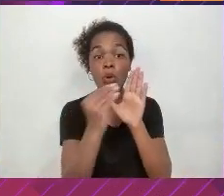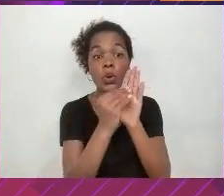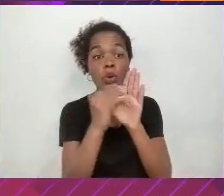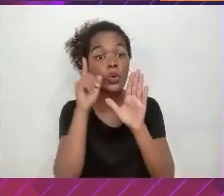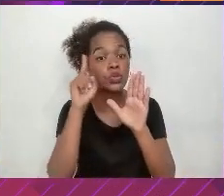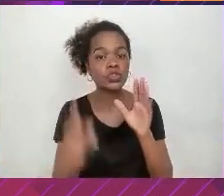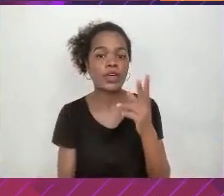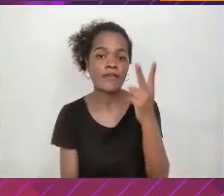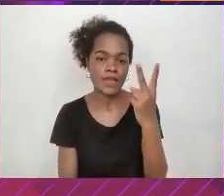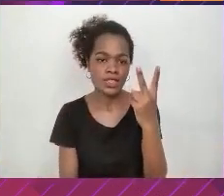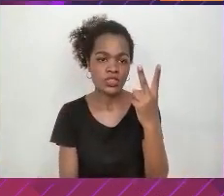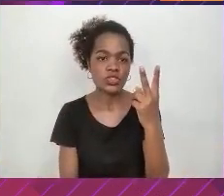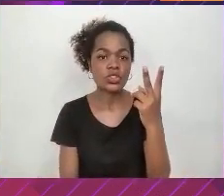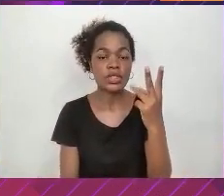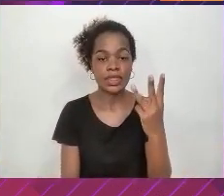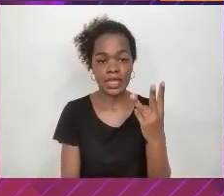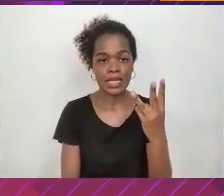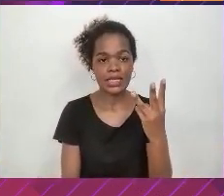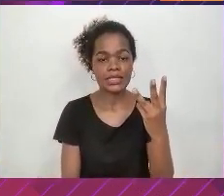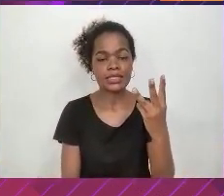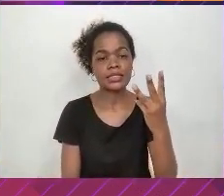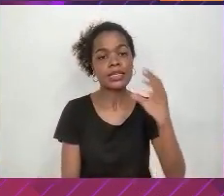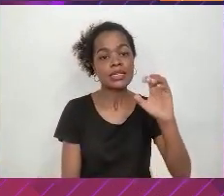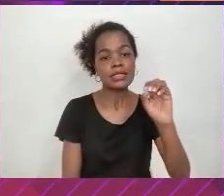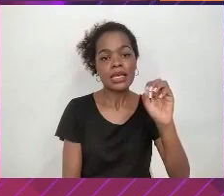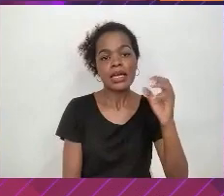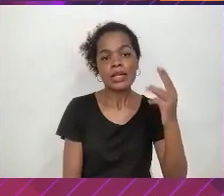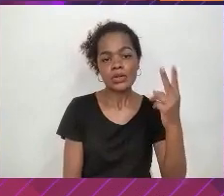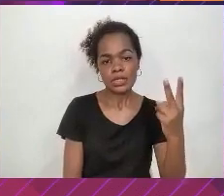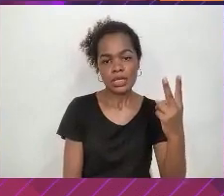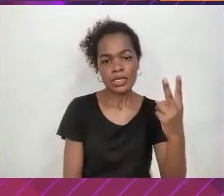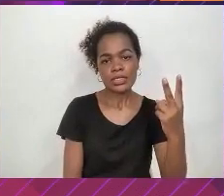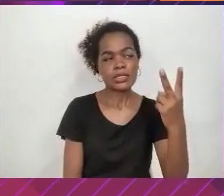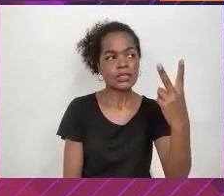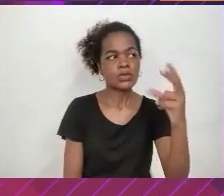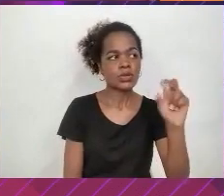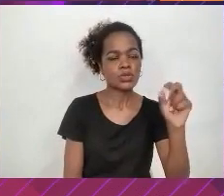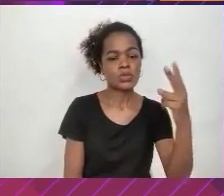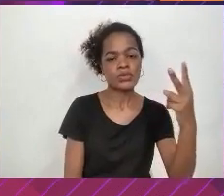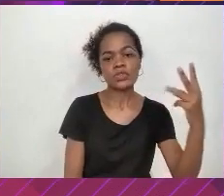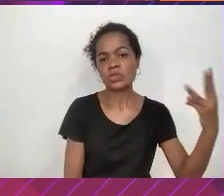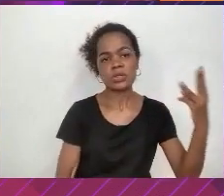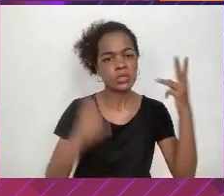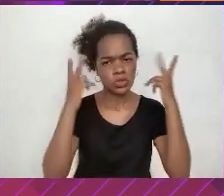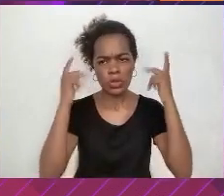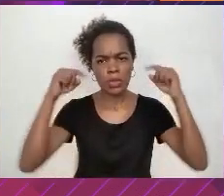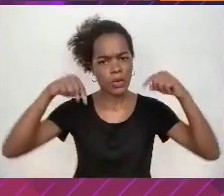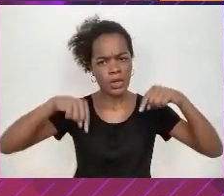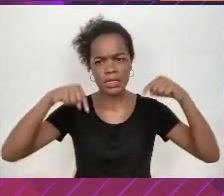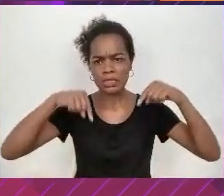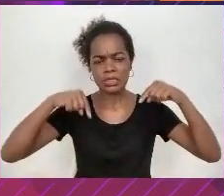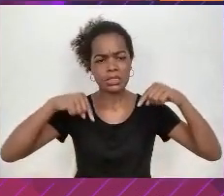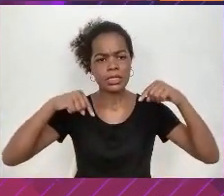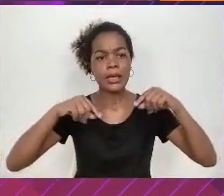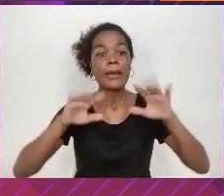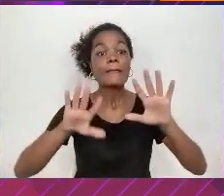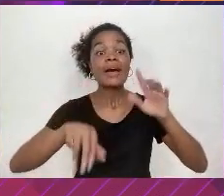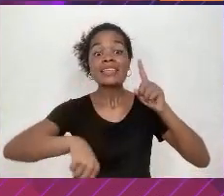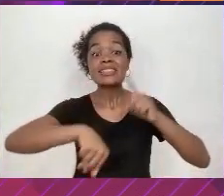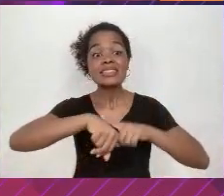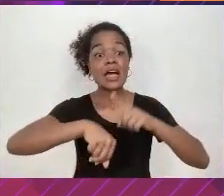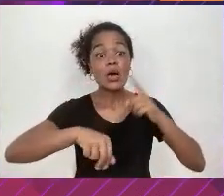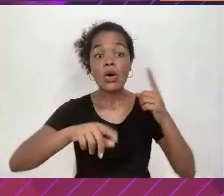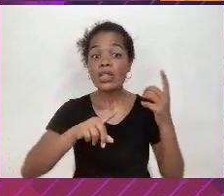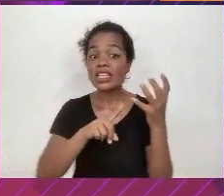23/3/2023. Esse é o formato que ela está designada a receber. Normal, como a gente usa aqui no Brasil, só que na hora de salvar no nosso banco